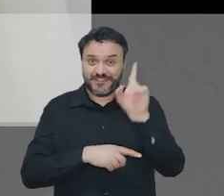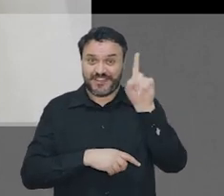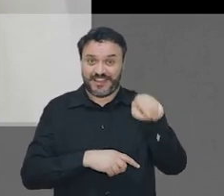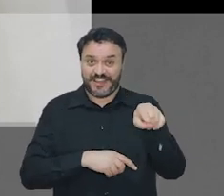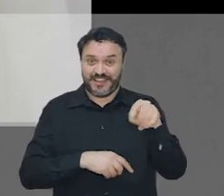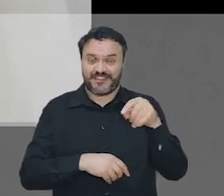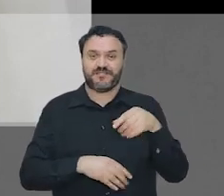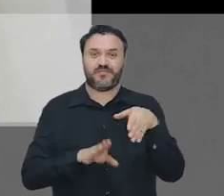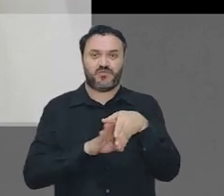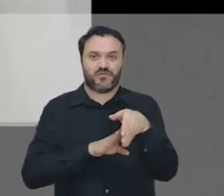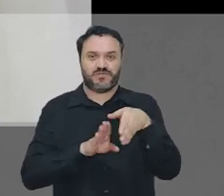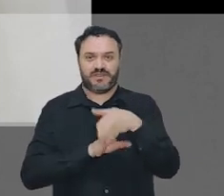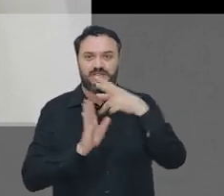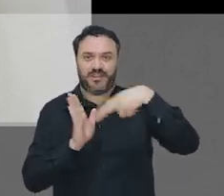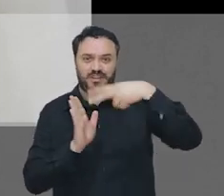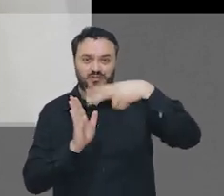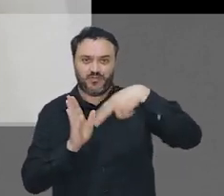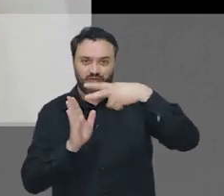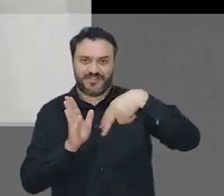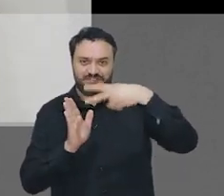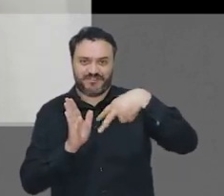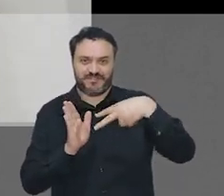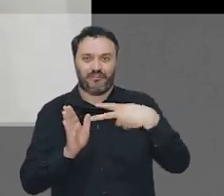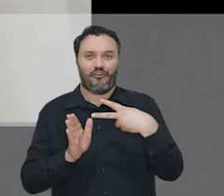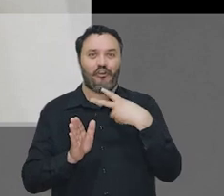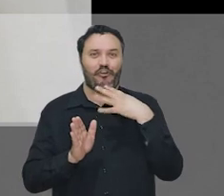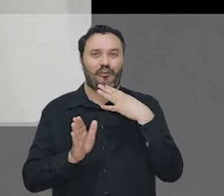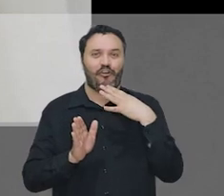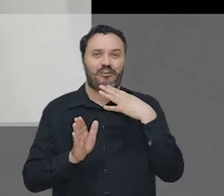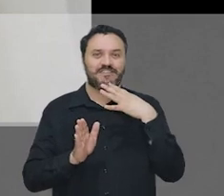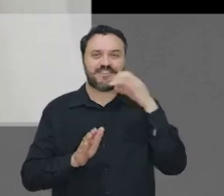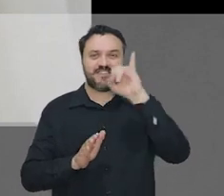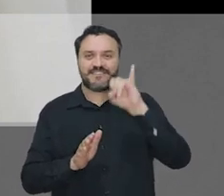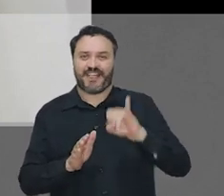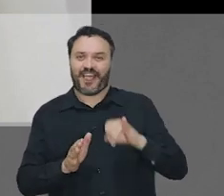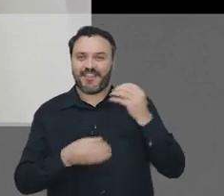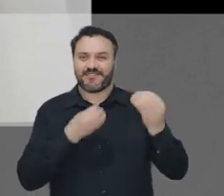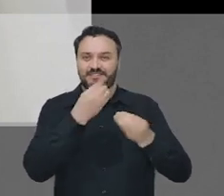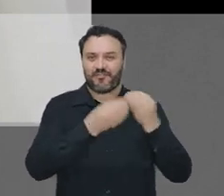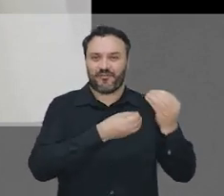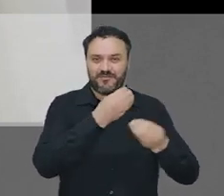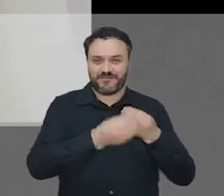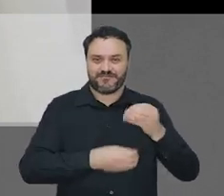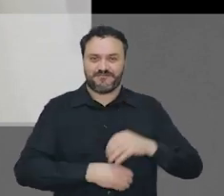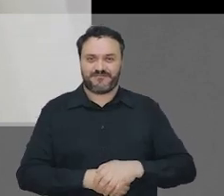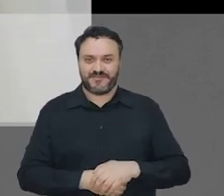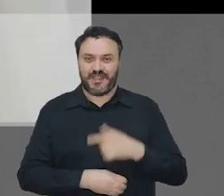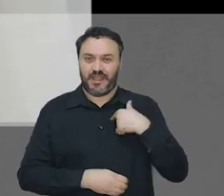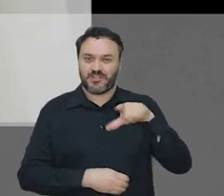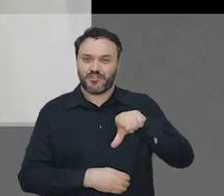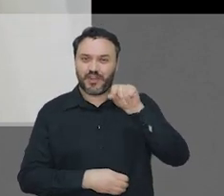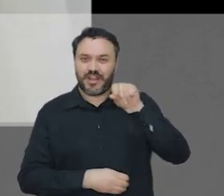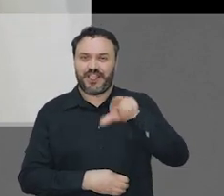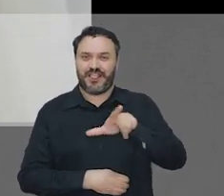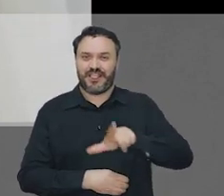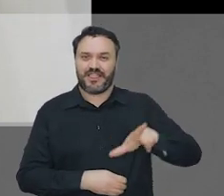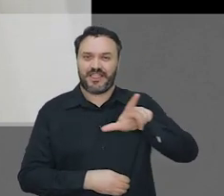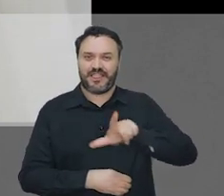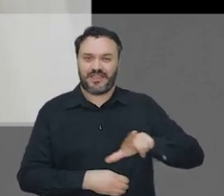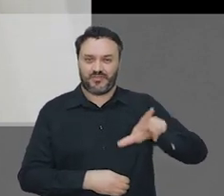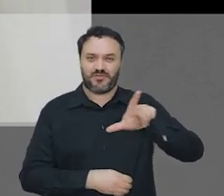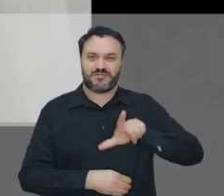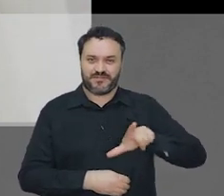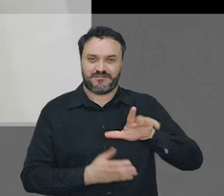é Conselhos de Leitura para Reconhecer a Itália. Nós escolhemos a literatura